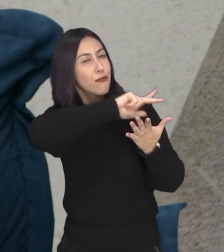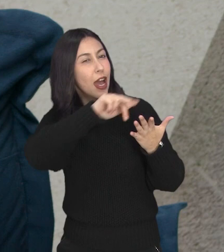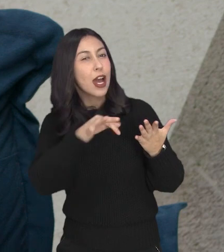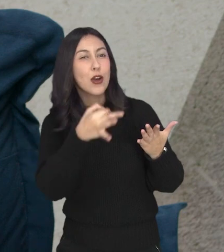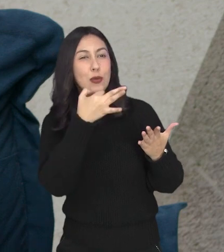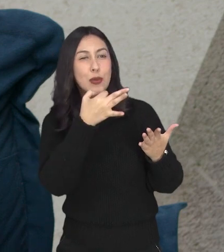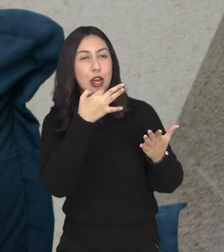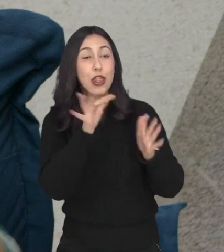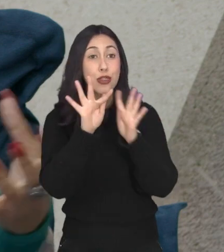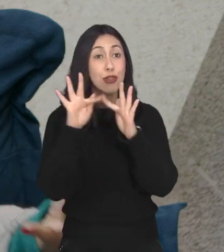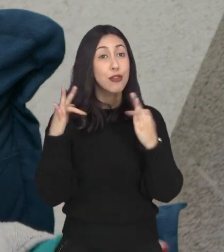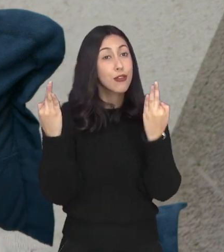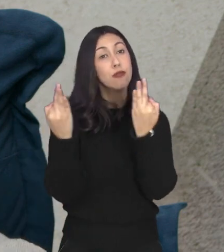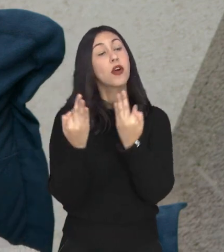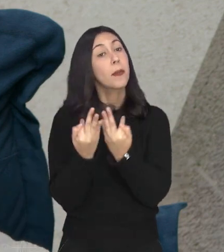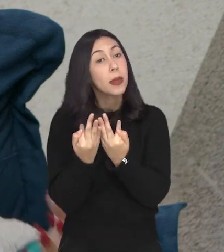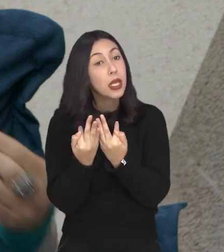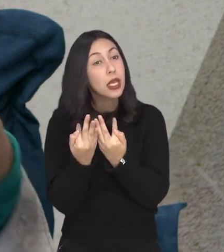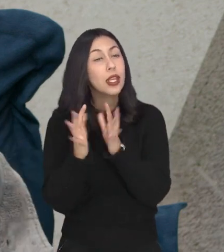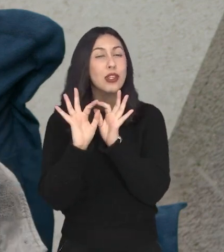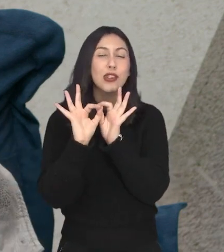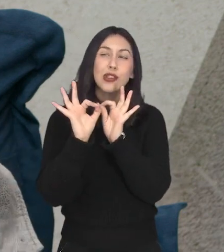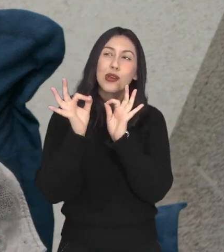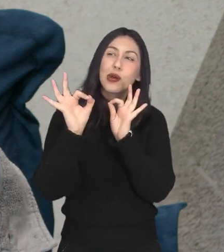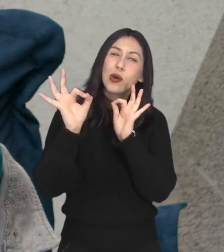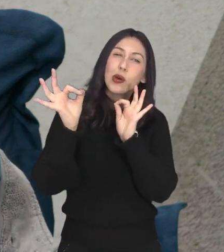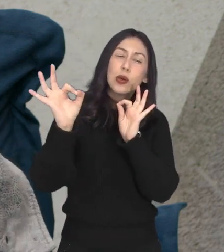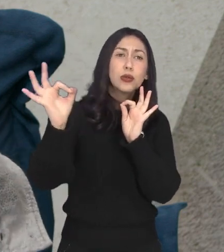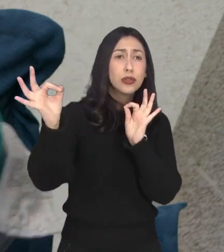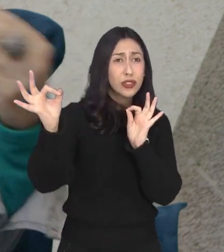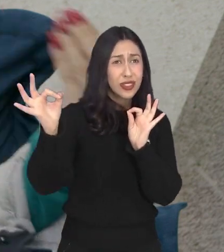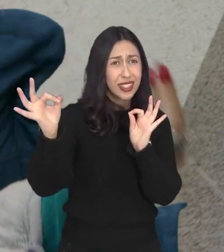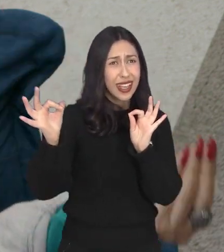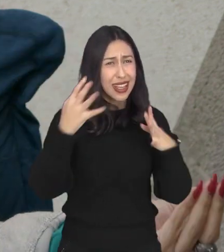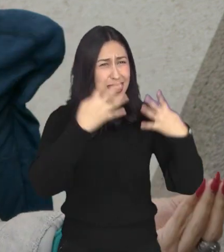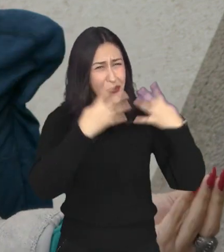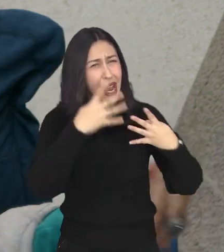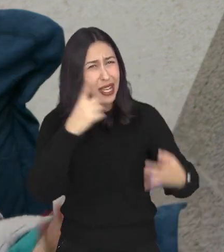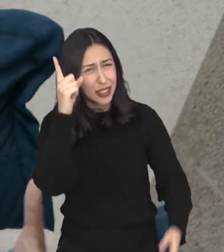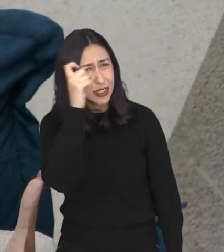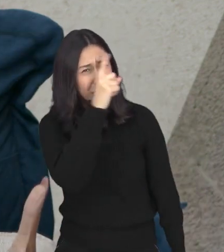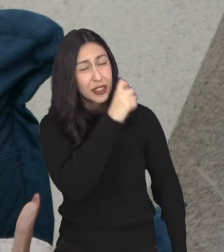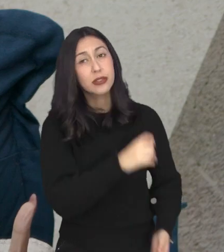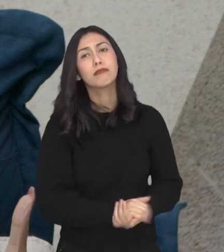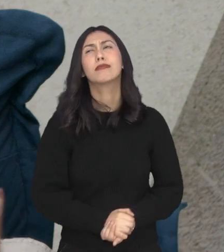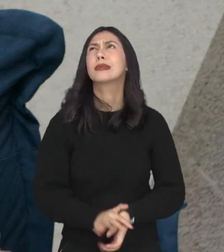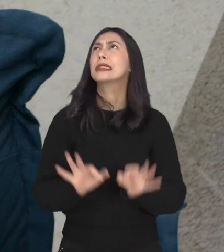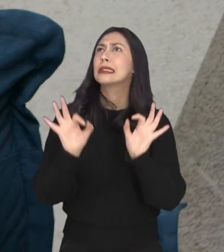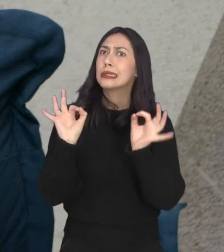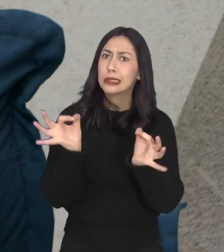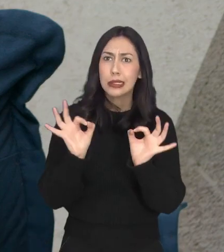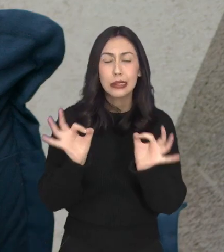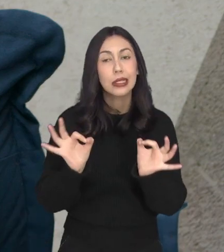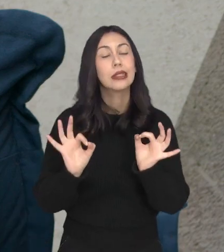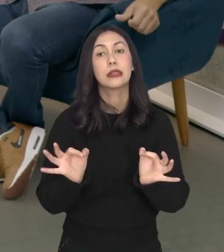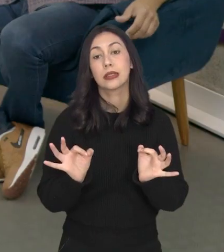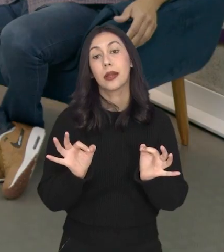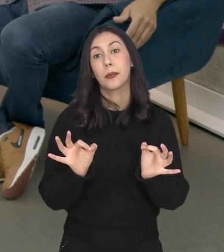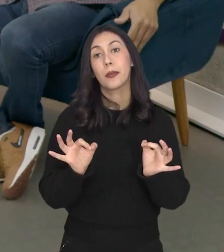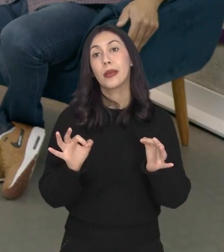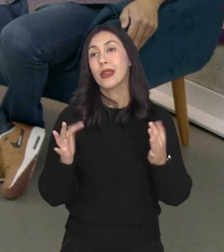muitos deles falaram sobre a família, do estar longe. Isso dificulta? Com